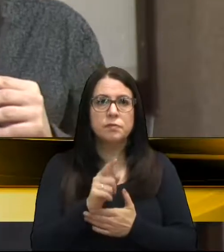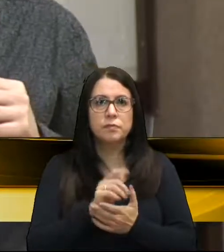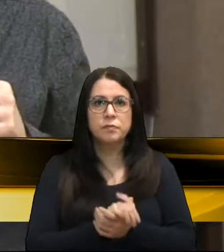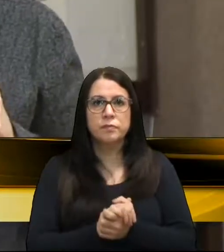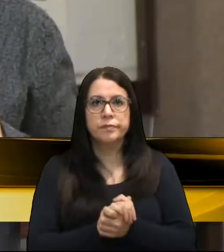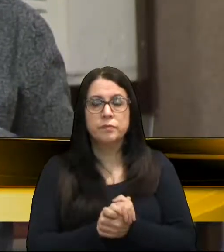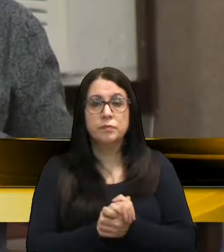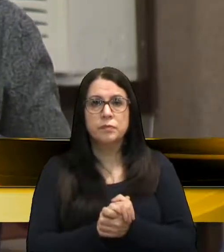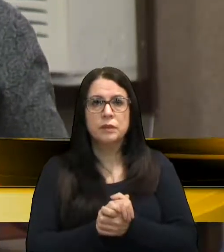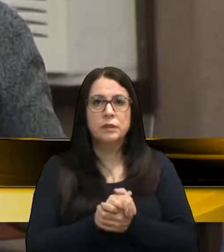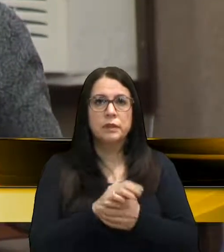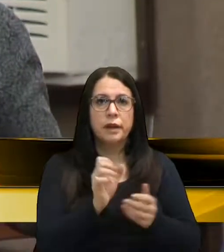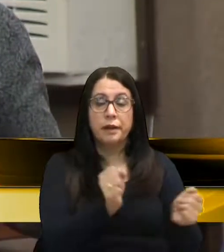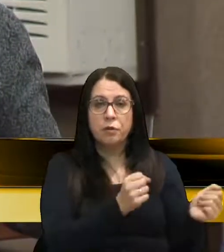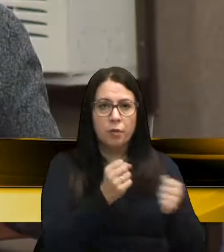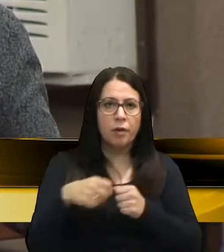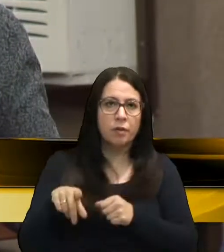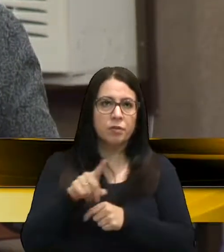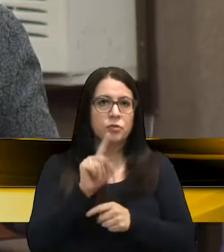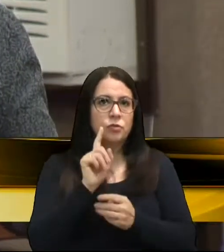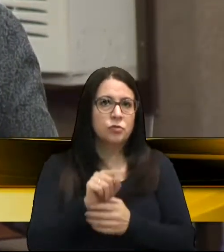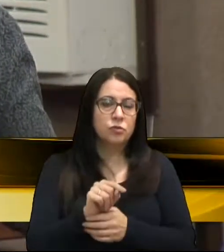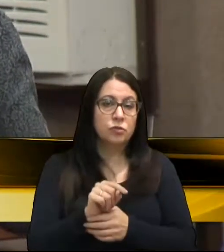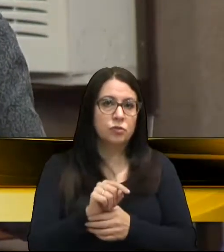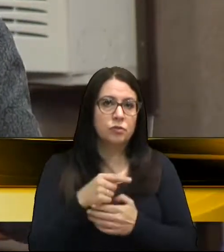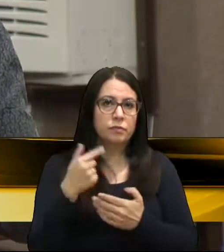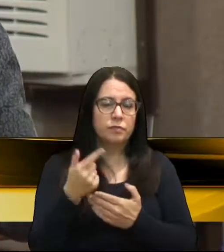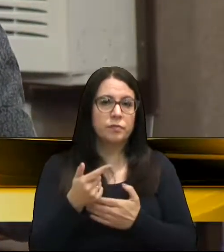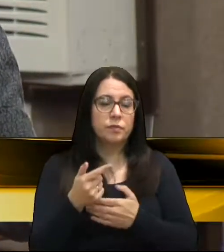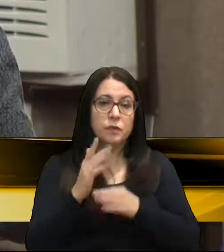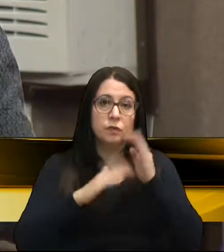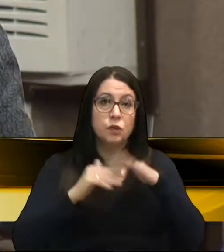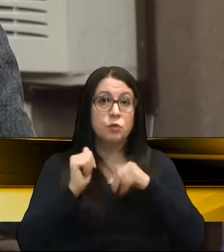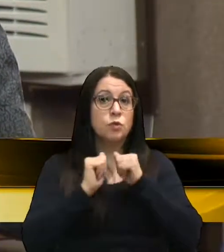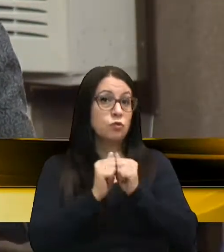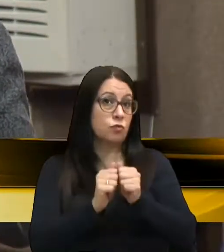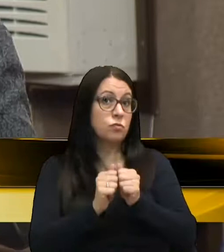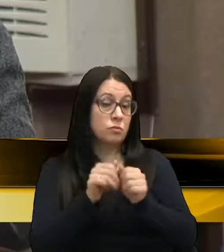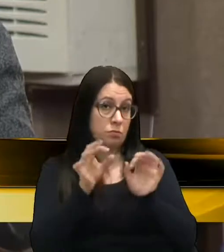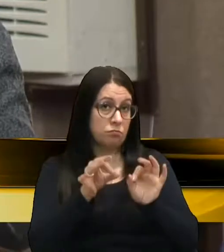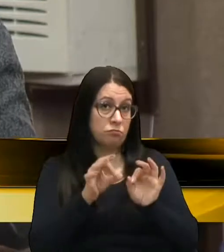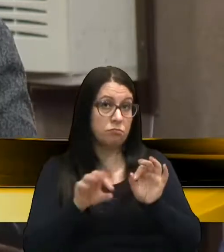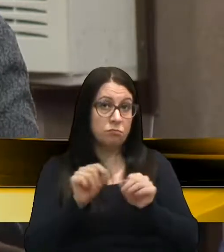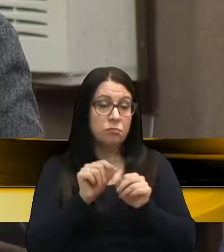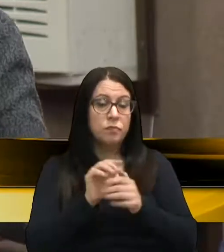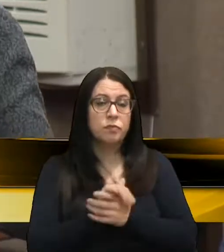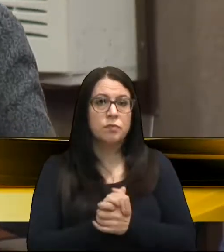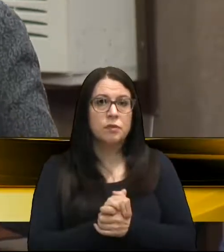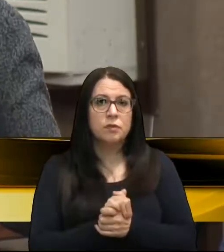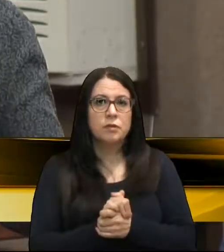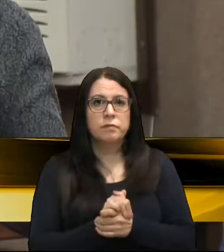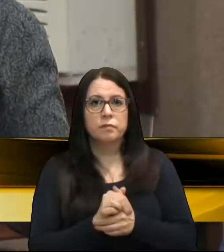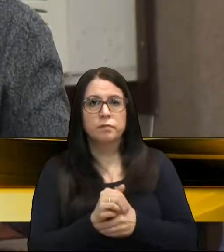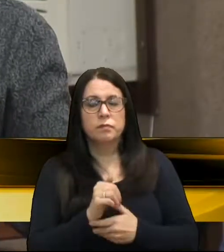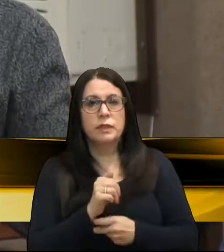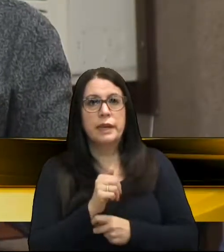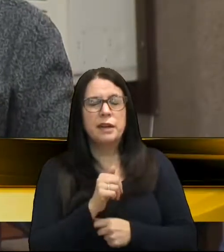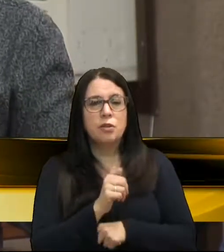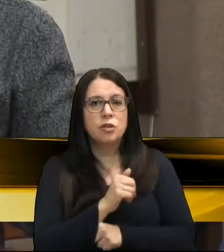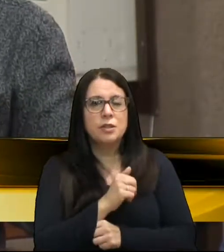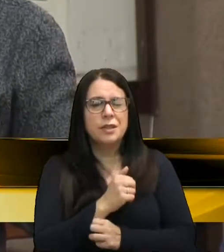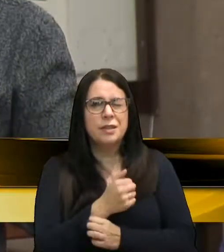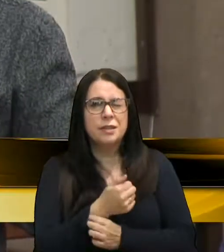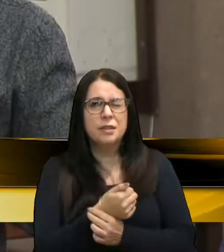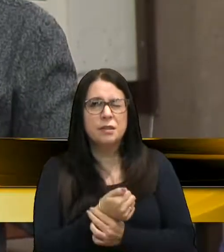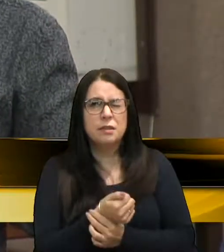a prática de esportes. E foi se construindo isso. Eu tinha certeza que ia ser feito. Quando